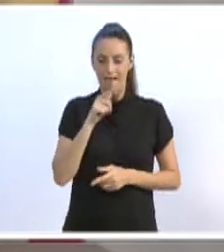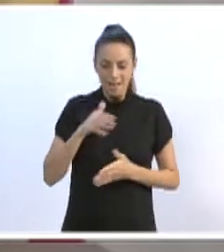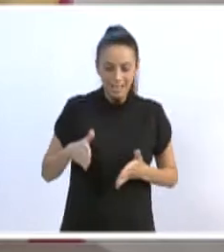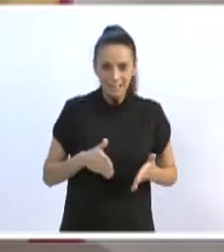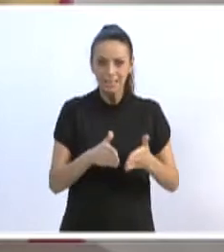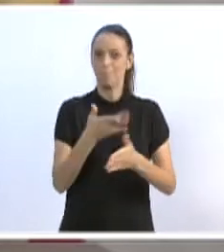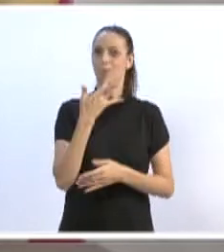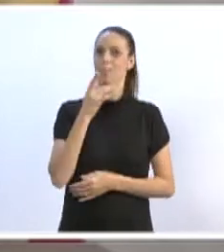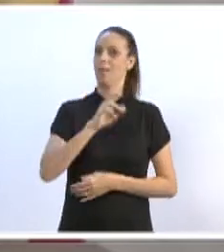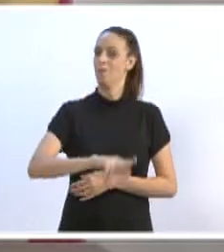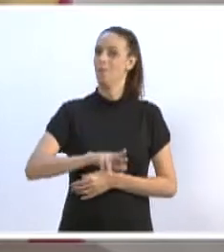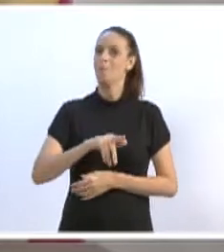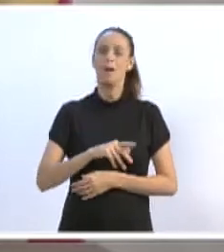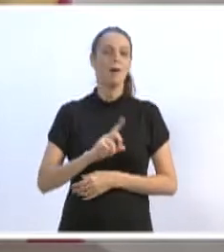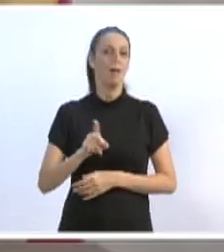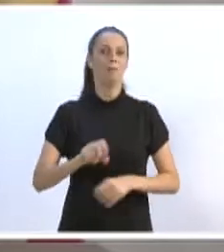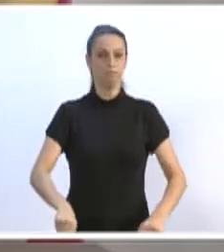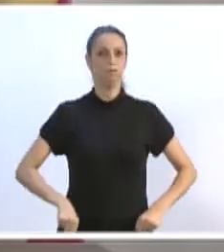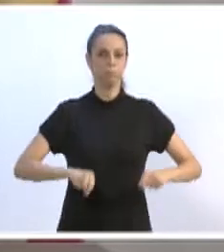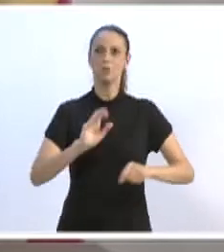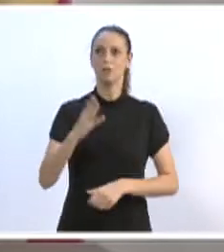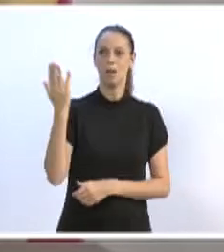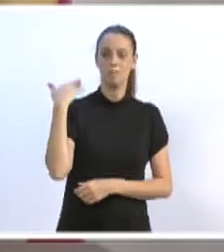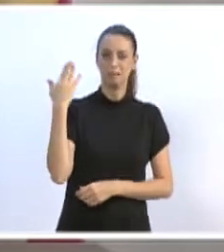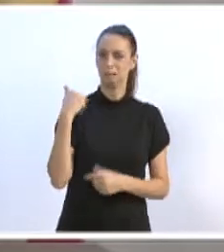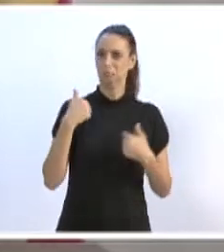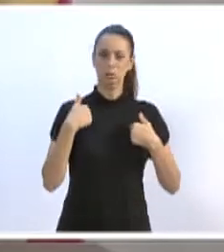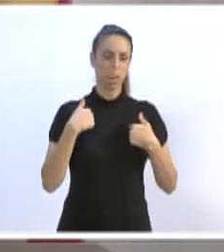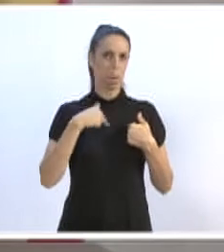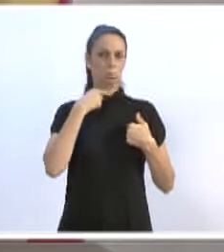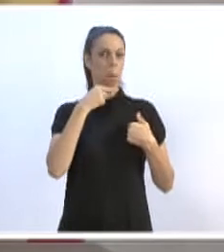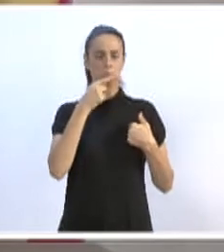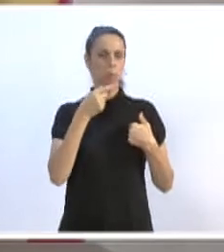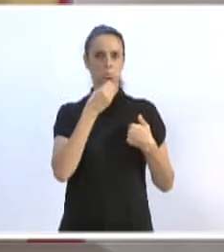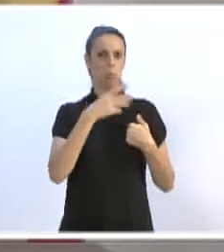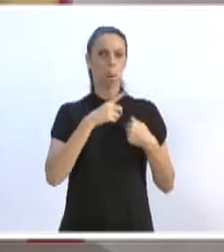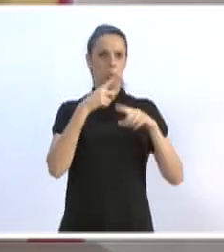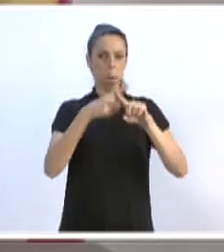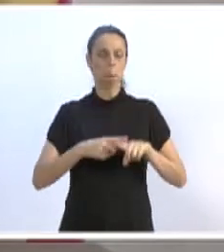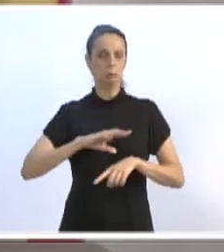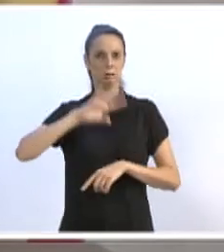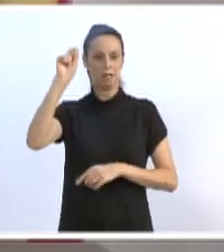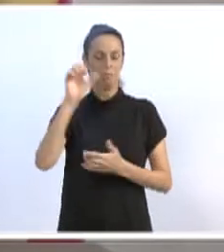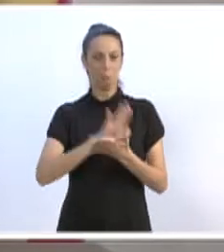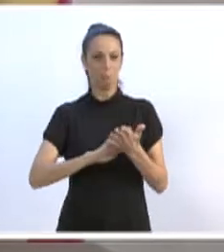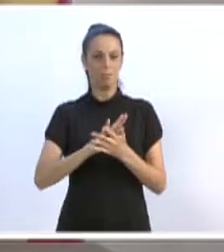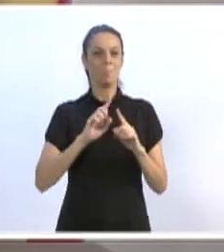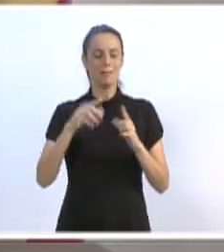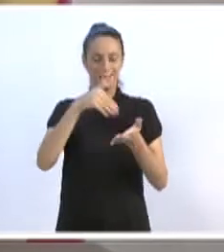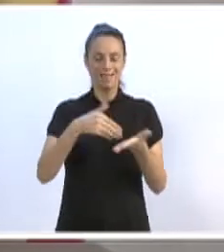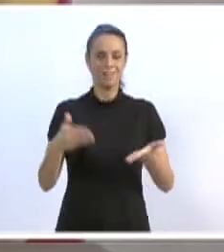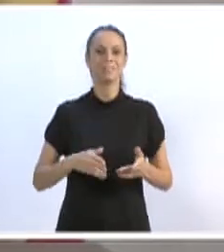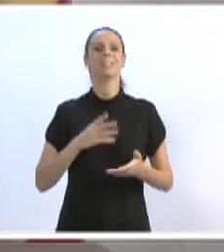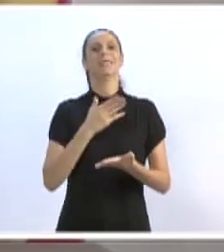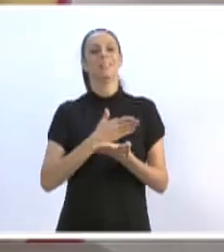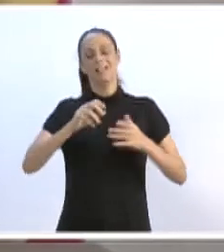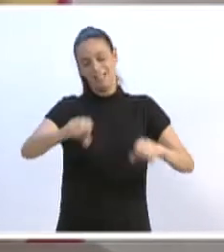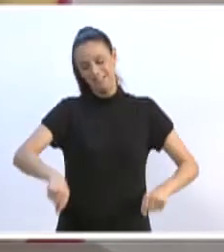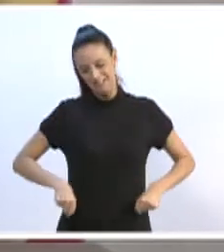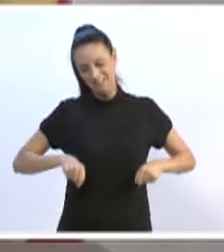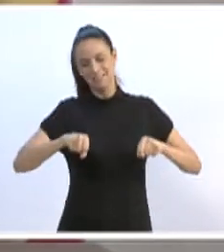de regatas internacionais, já trouxe prêmios internacionais para a cidade de Blumenau, mesmo os remadores aqui